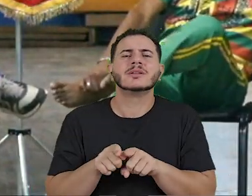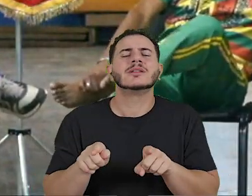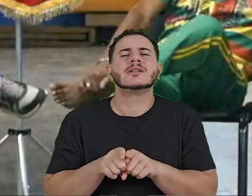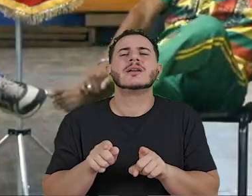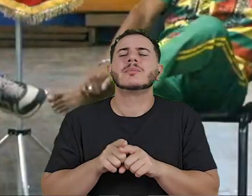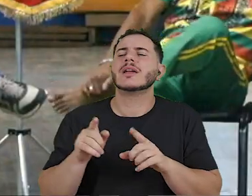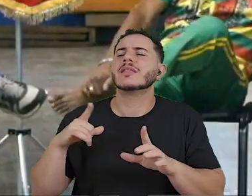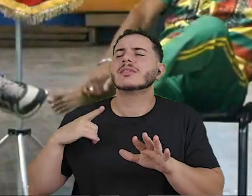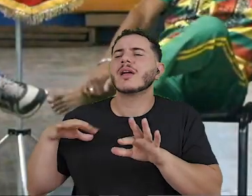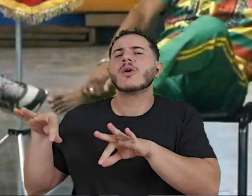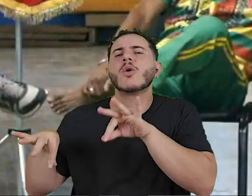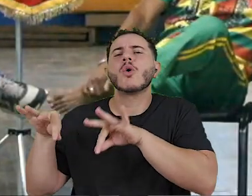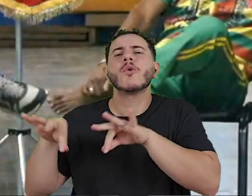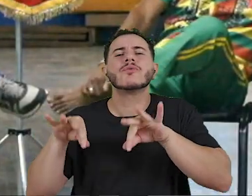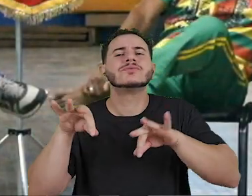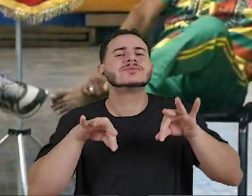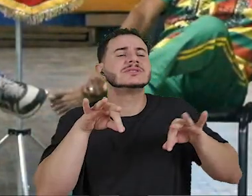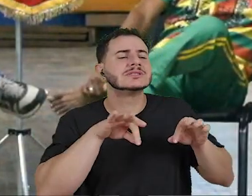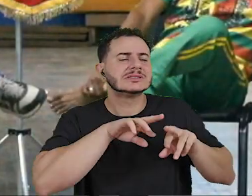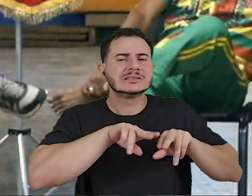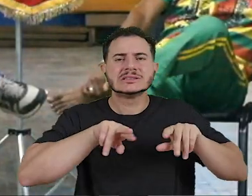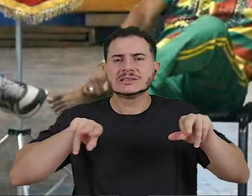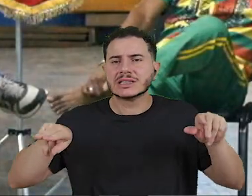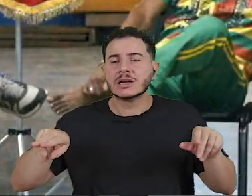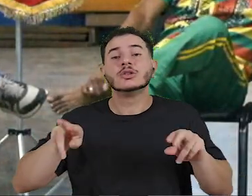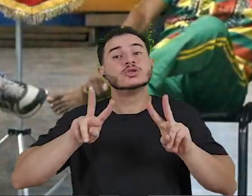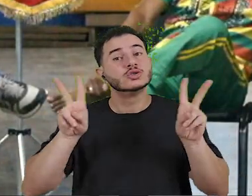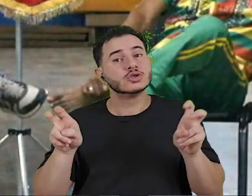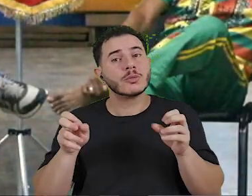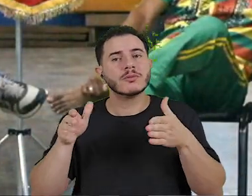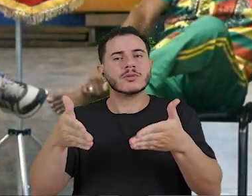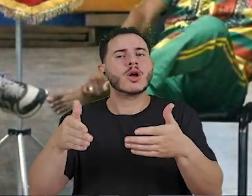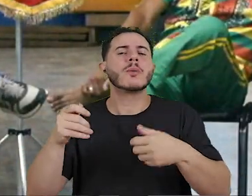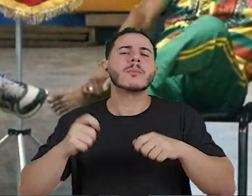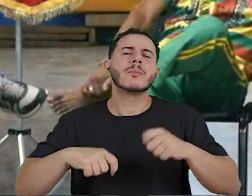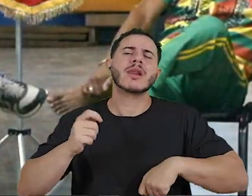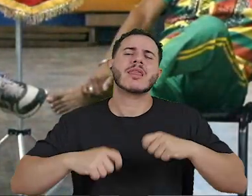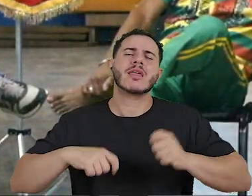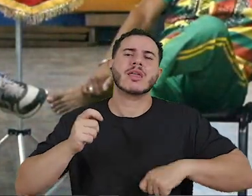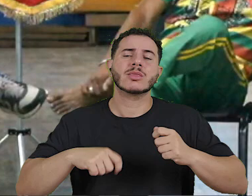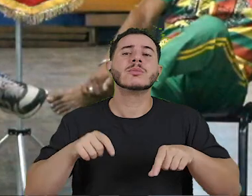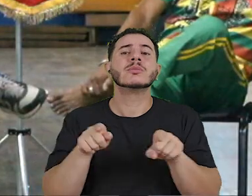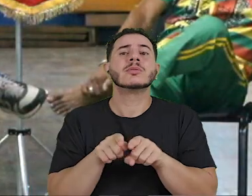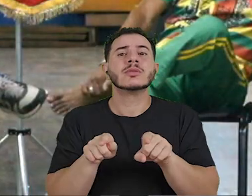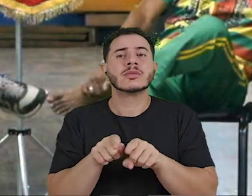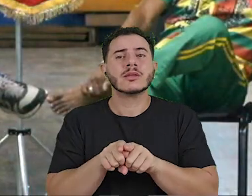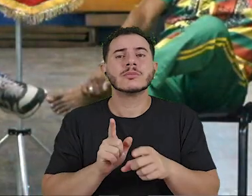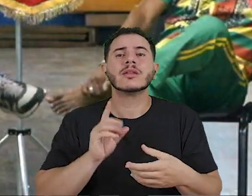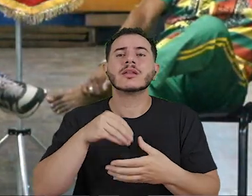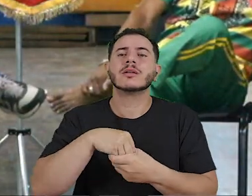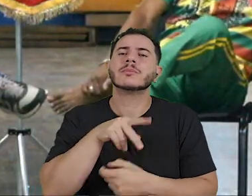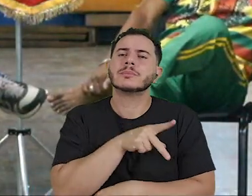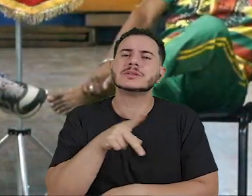diferentes oficinas sobre o maracatu. E atualmente é o presidente do Maracatu Nação Raízes de